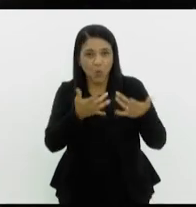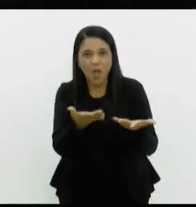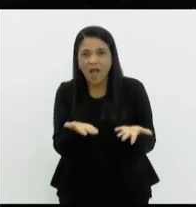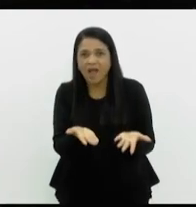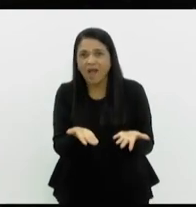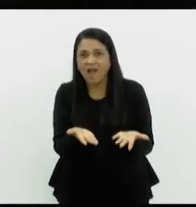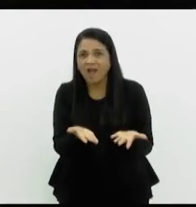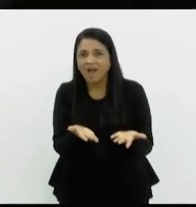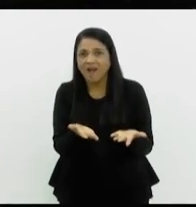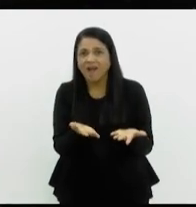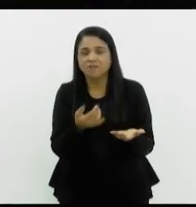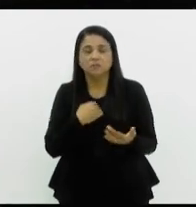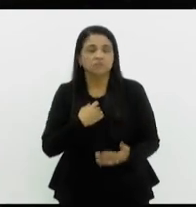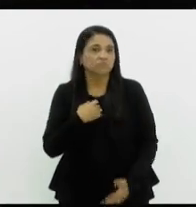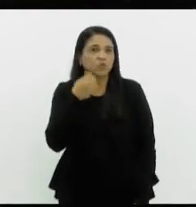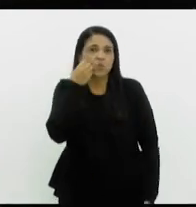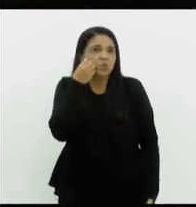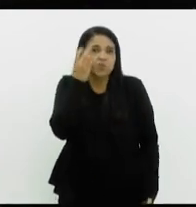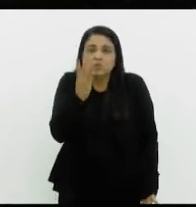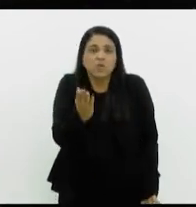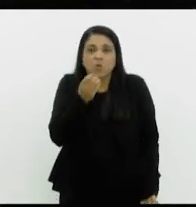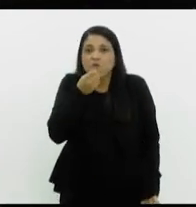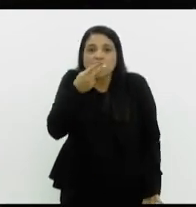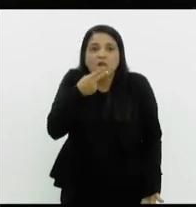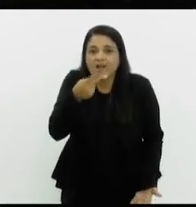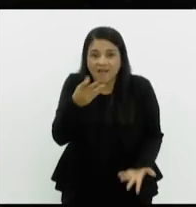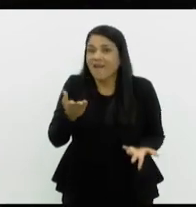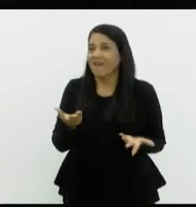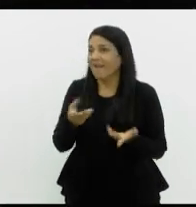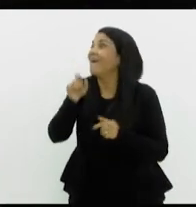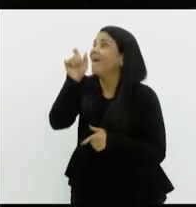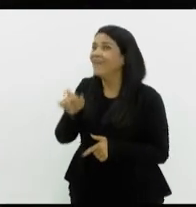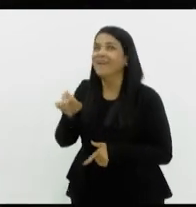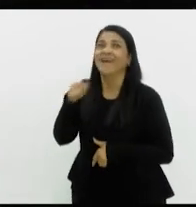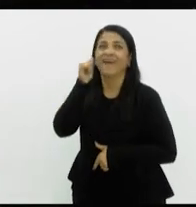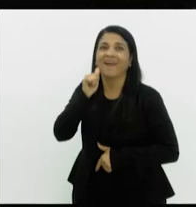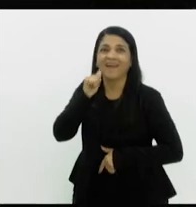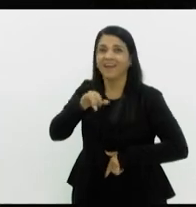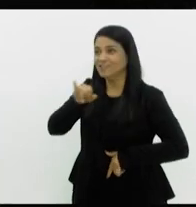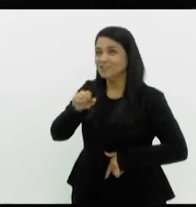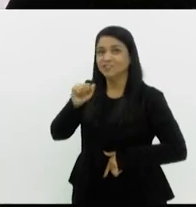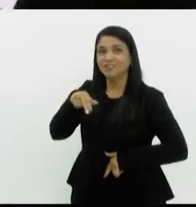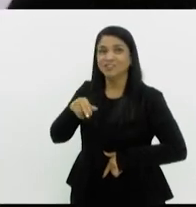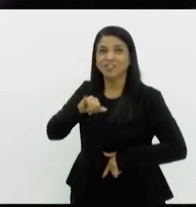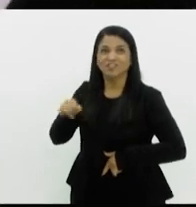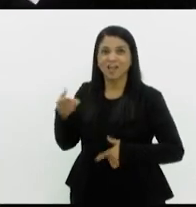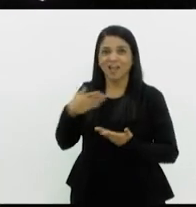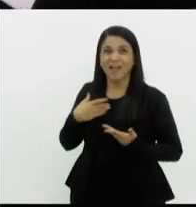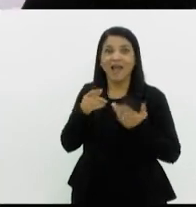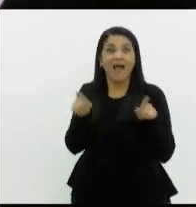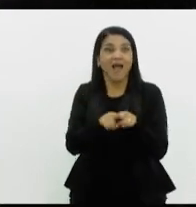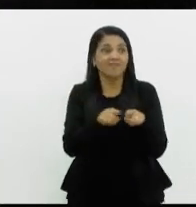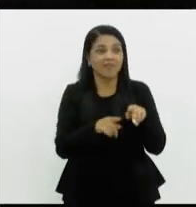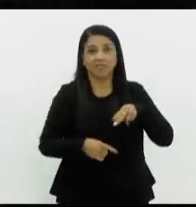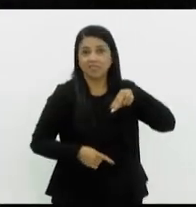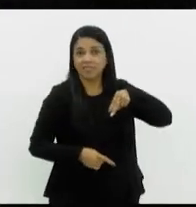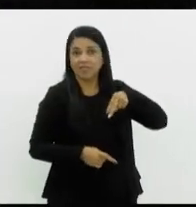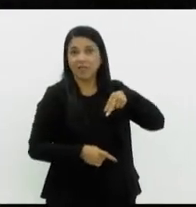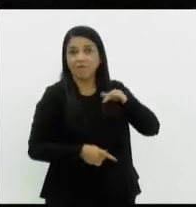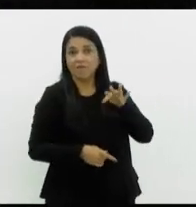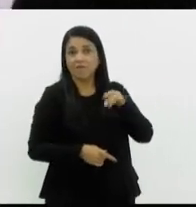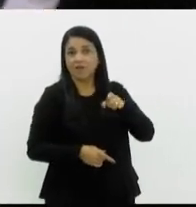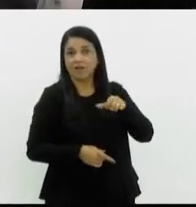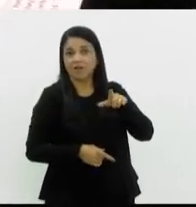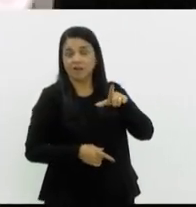Eu não sei nem o que falar, cara. Cadê a Janja? Né? Que até o Felipe Neto se meteu nessa merda para pedir Pix para fazer